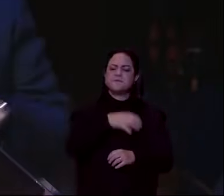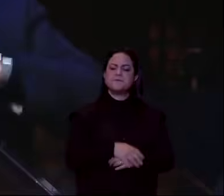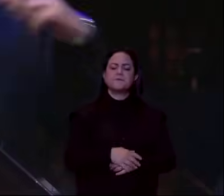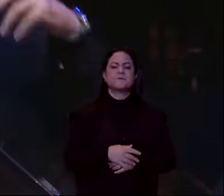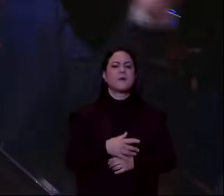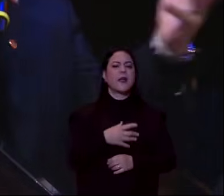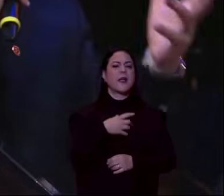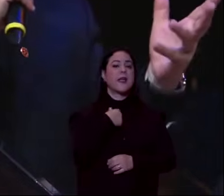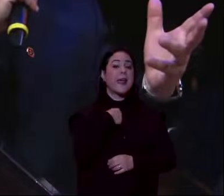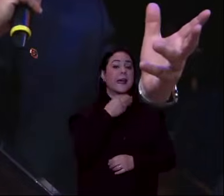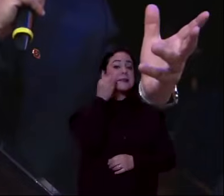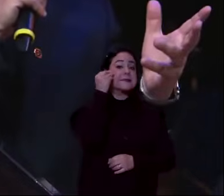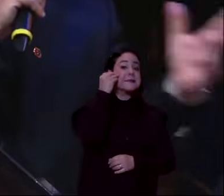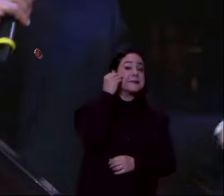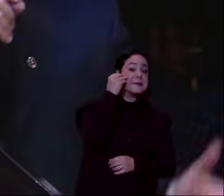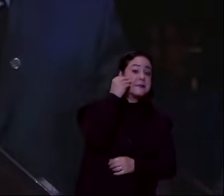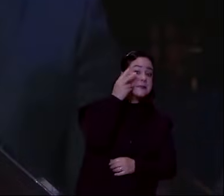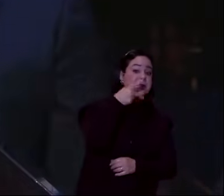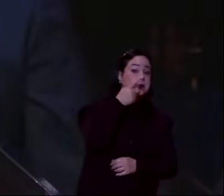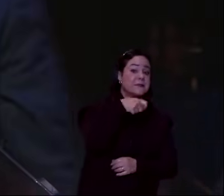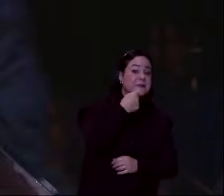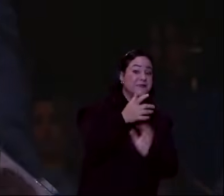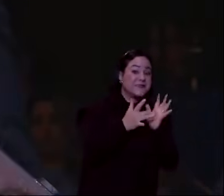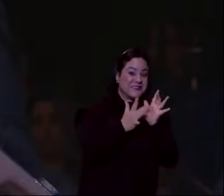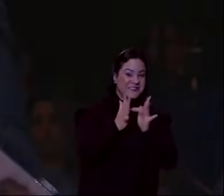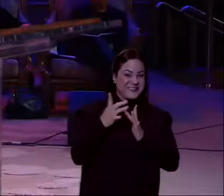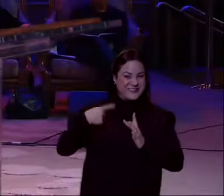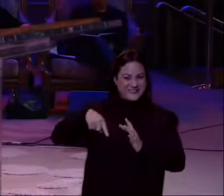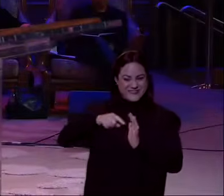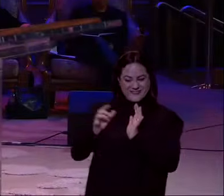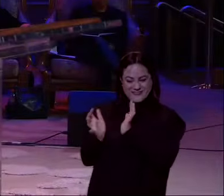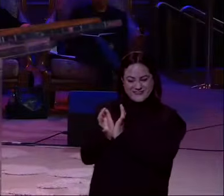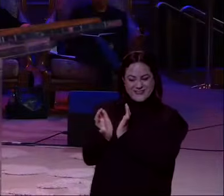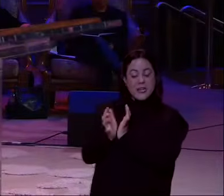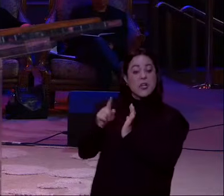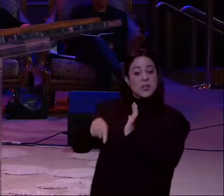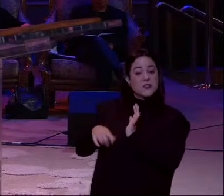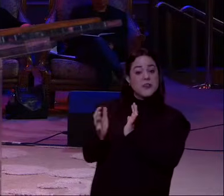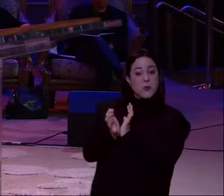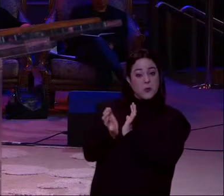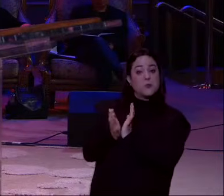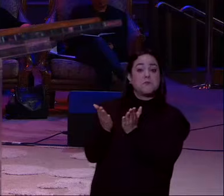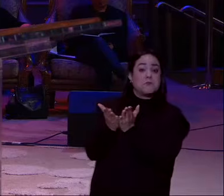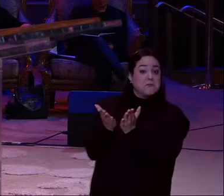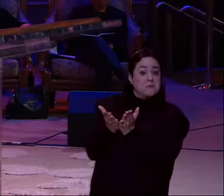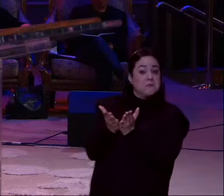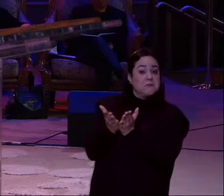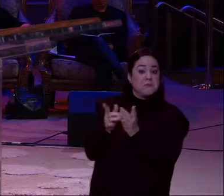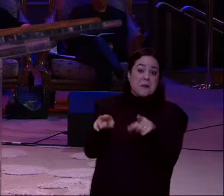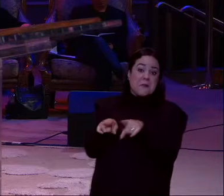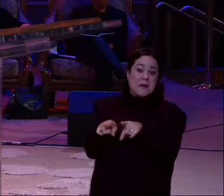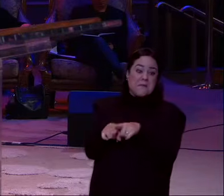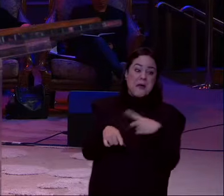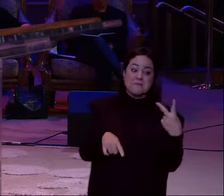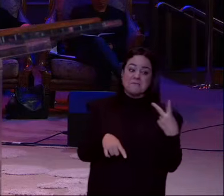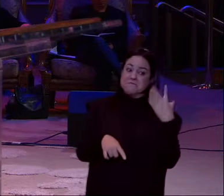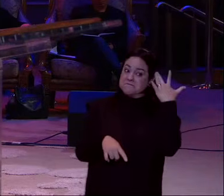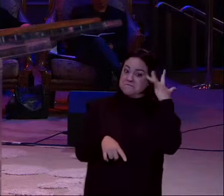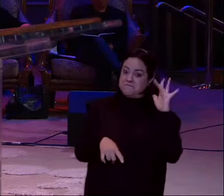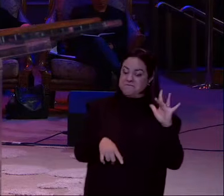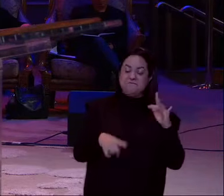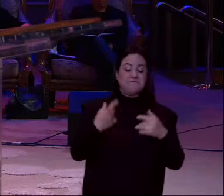alguma maneira tentando falar de Jesus para nós, e nós éramos uma caravana de crentes. E de repente então nós